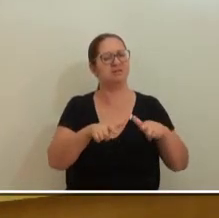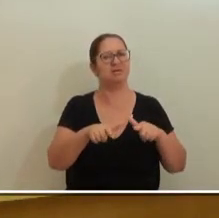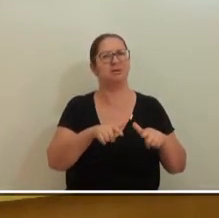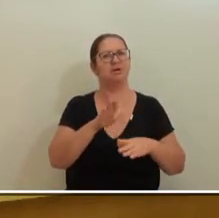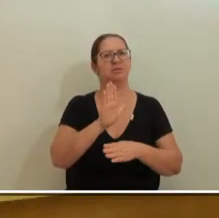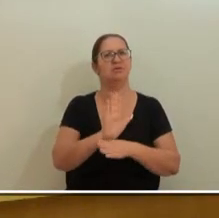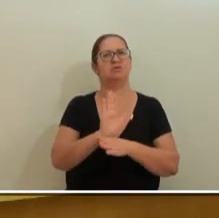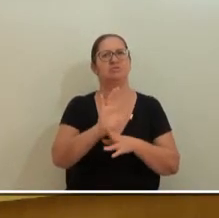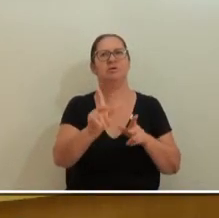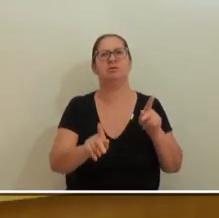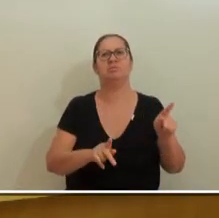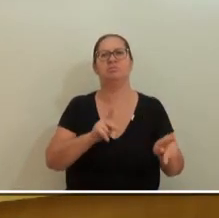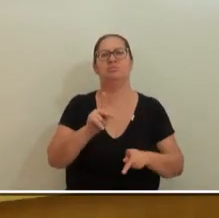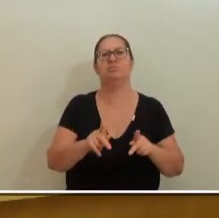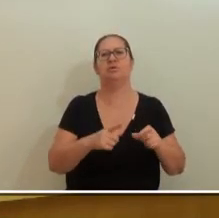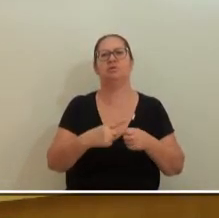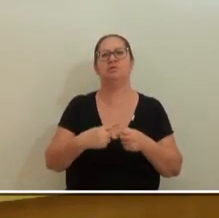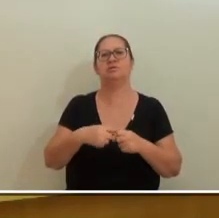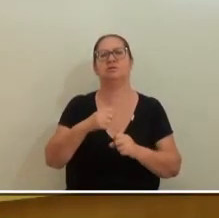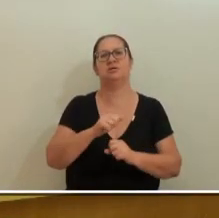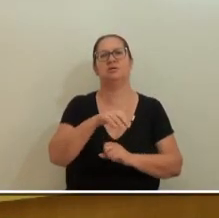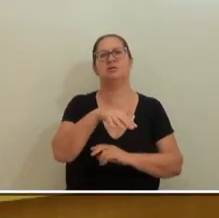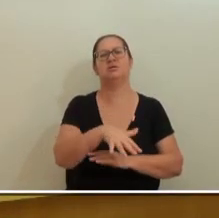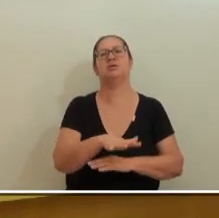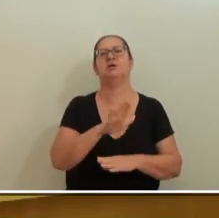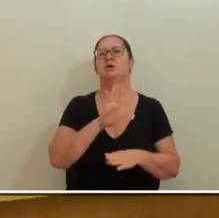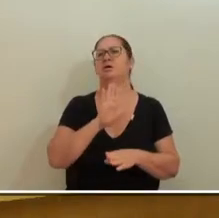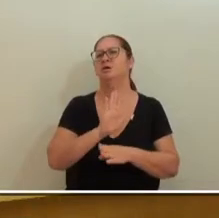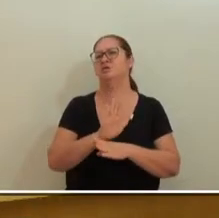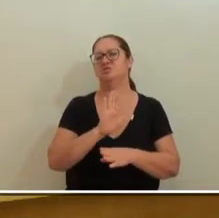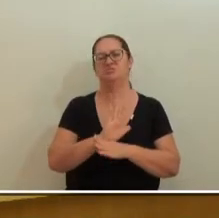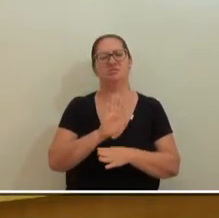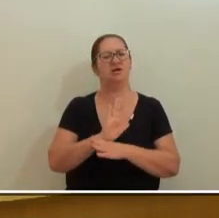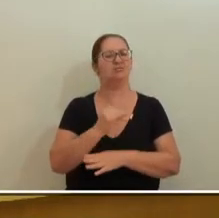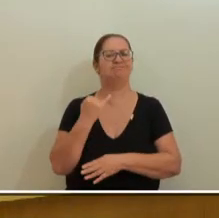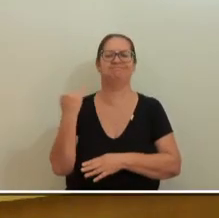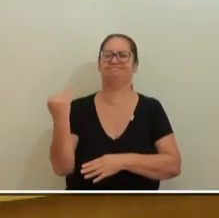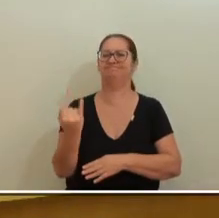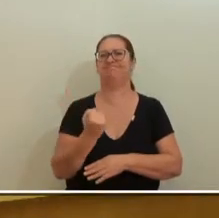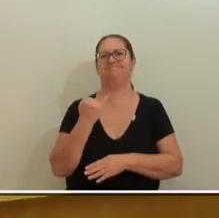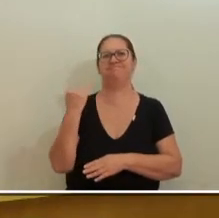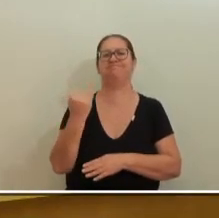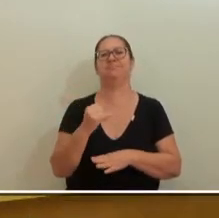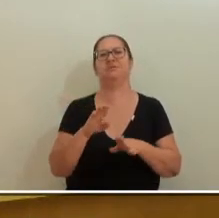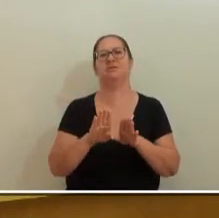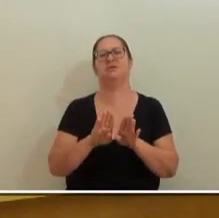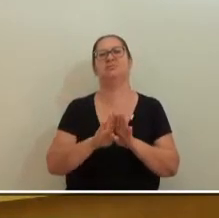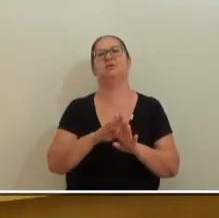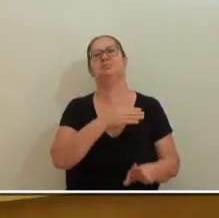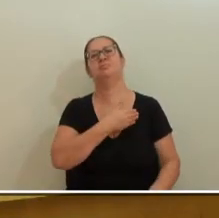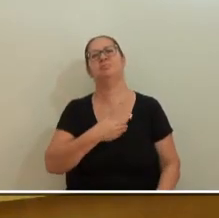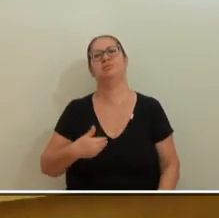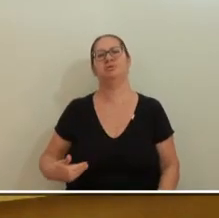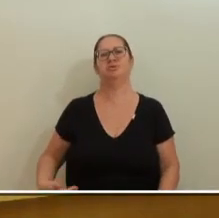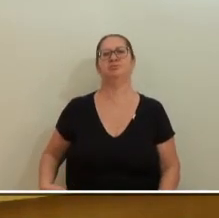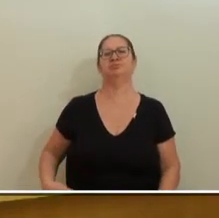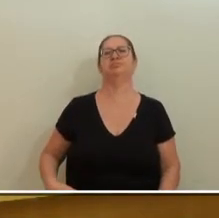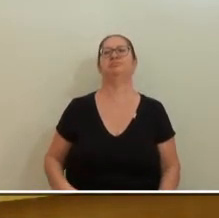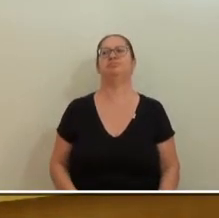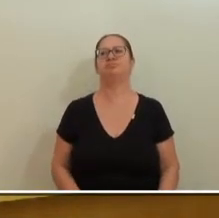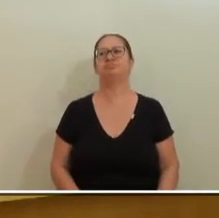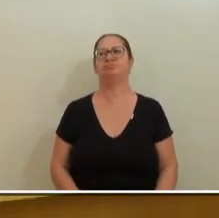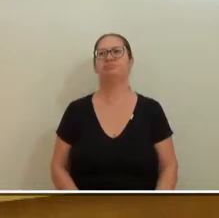Foz do Iguaçu e que tem contribuído de forma significativa para o poder público. Então, estendo